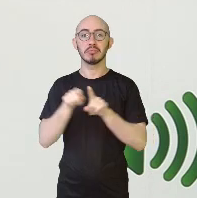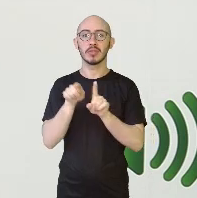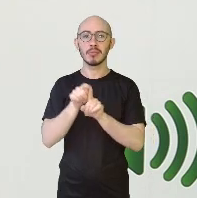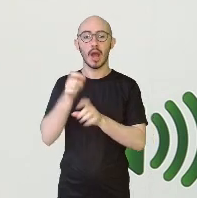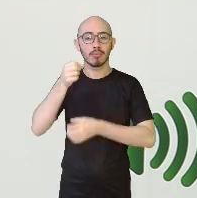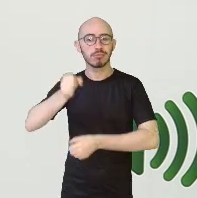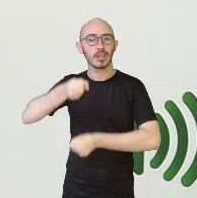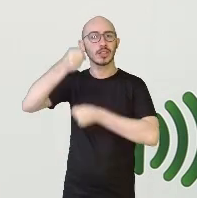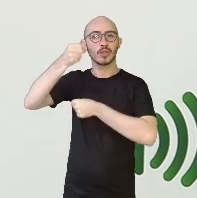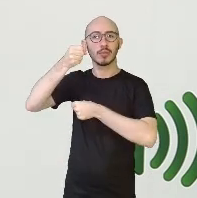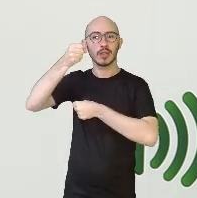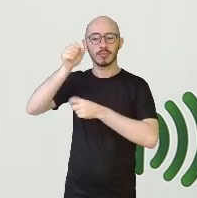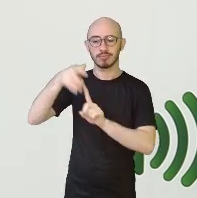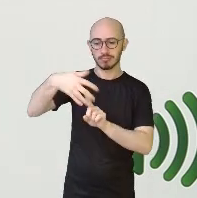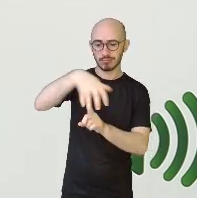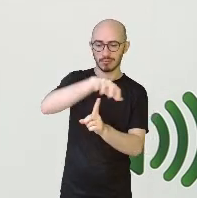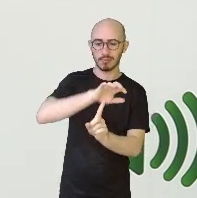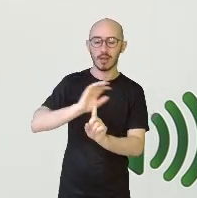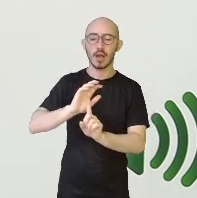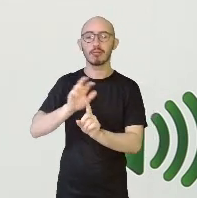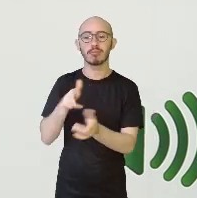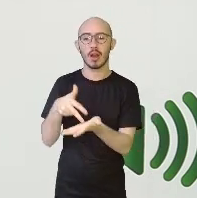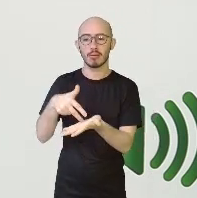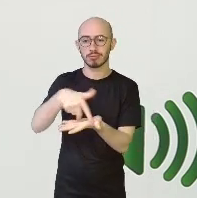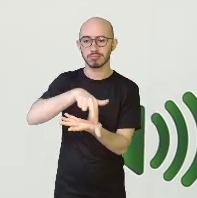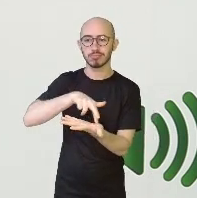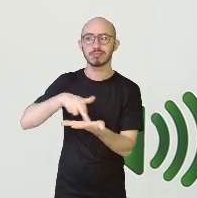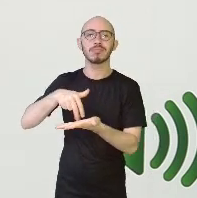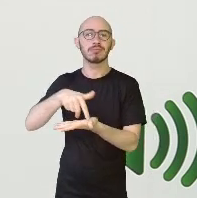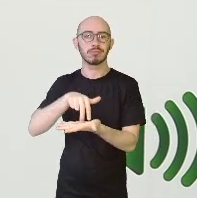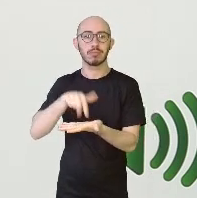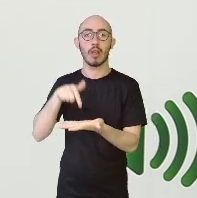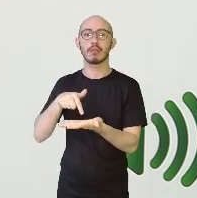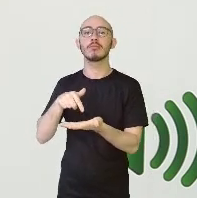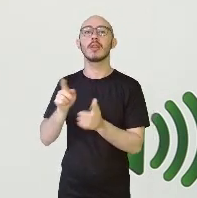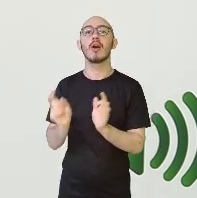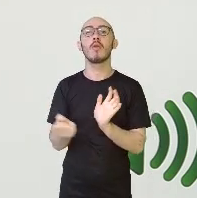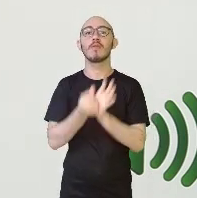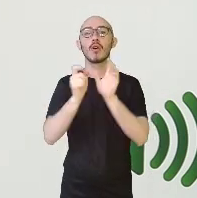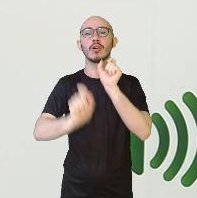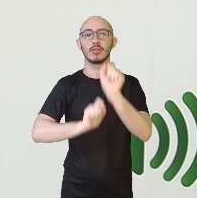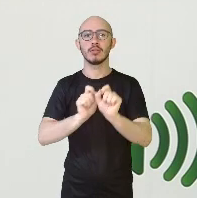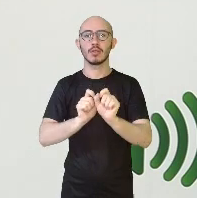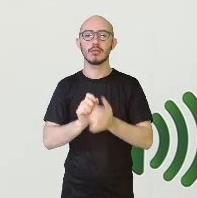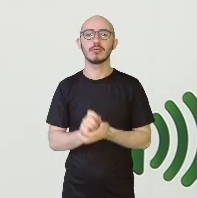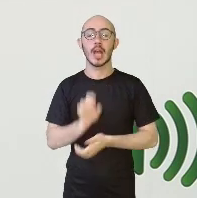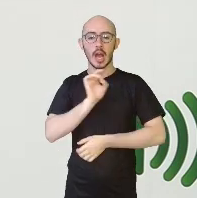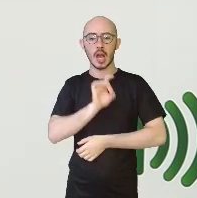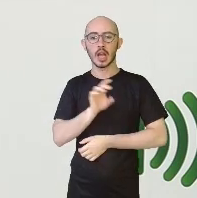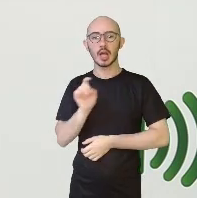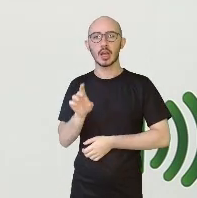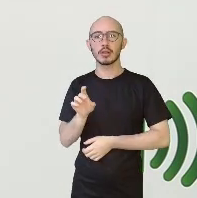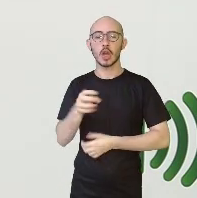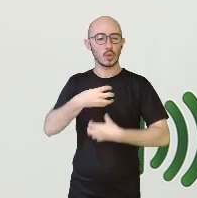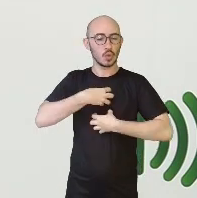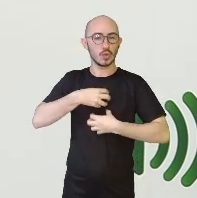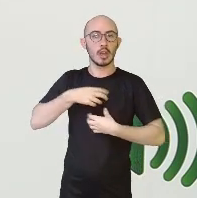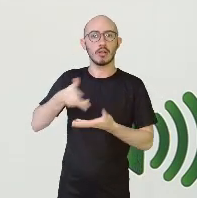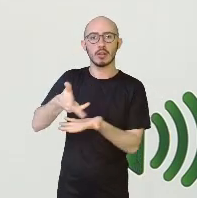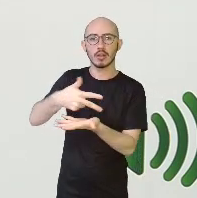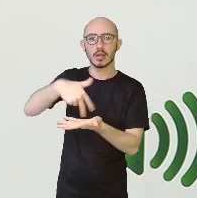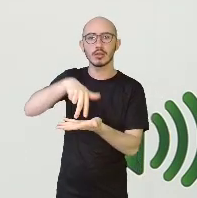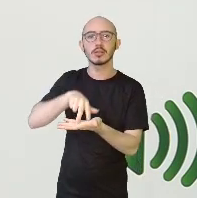os passos, eles são muito marcantes. São passos que vêm de algum lugar